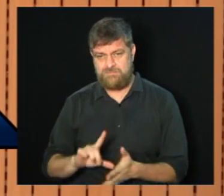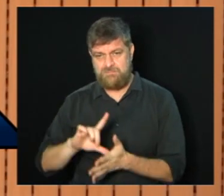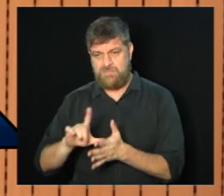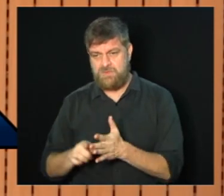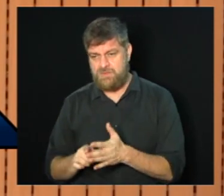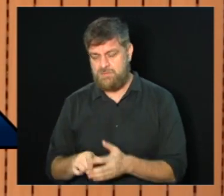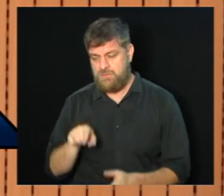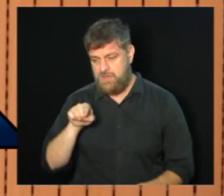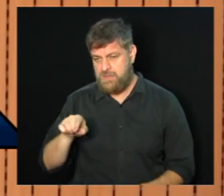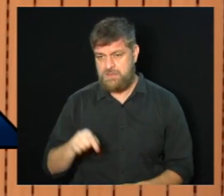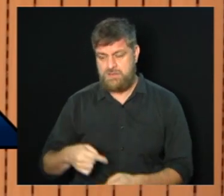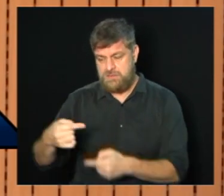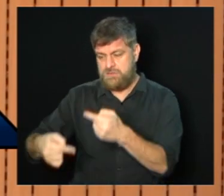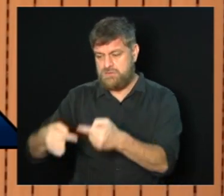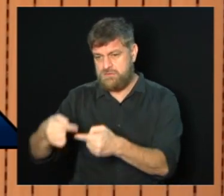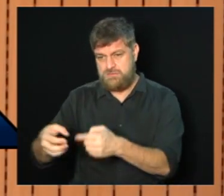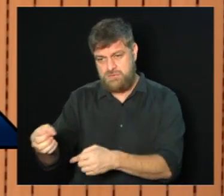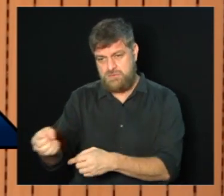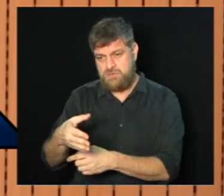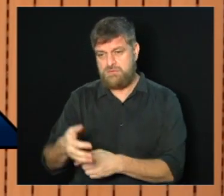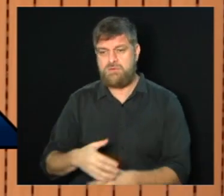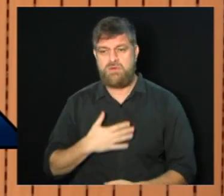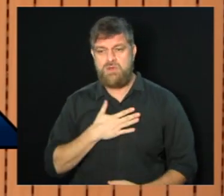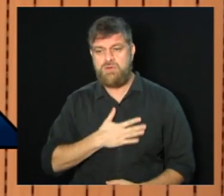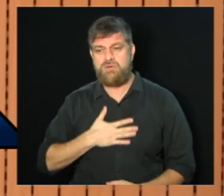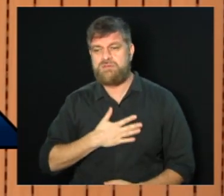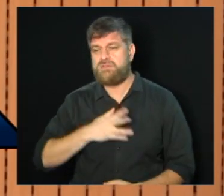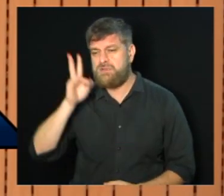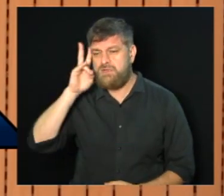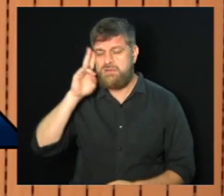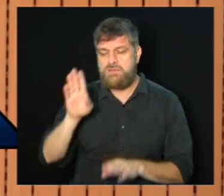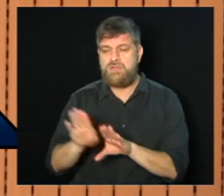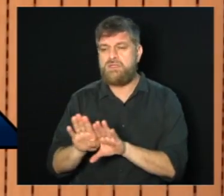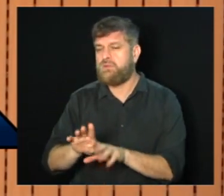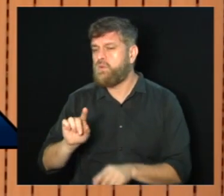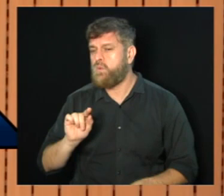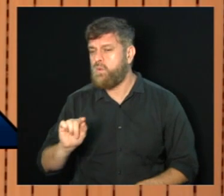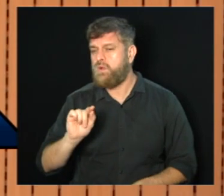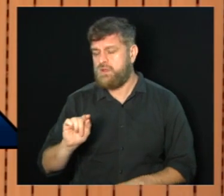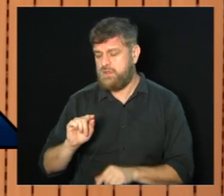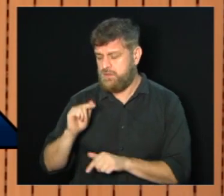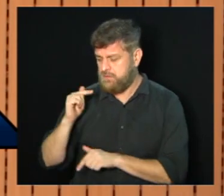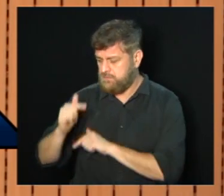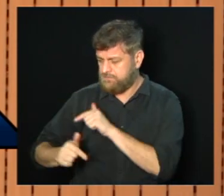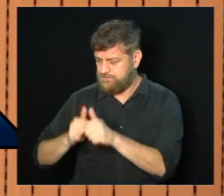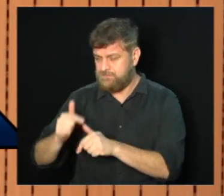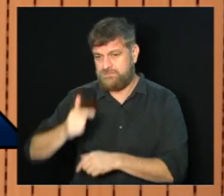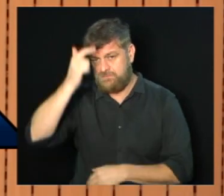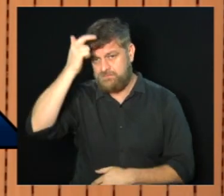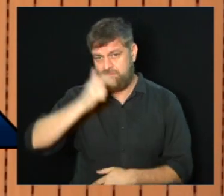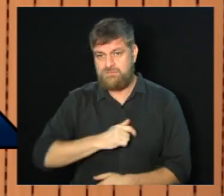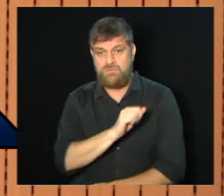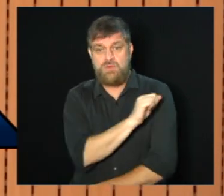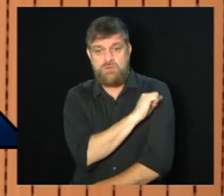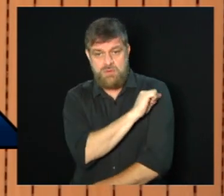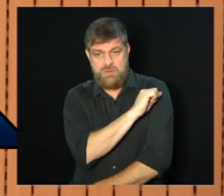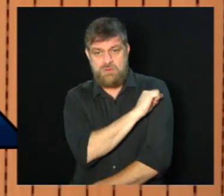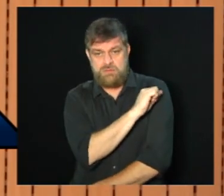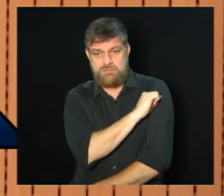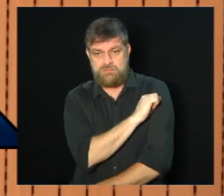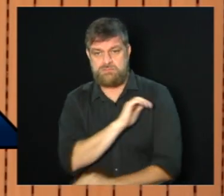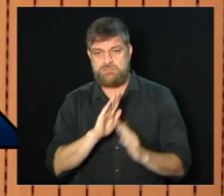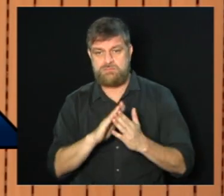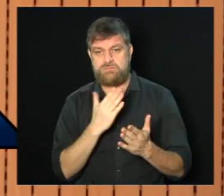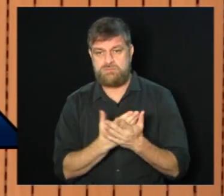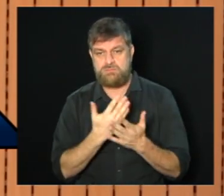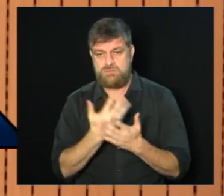fazer uma nova discussão. Gostaria só, às vezes, de lembrar também o trabalho, que eu também fui aluno da